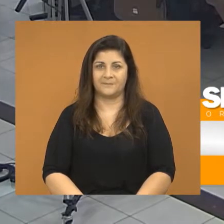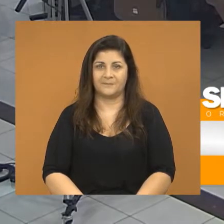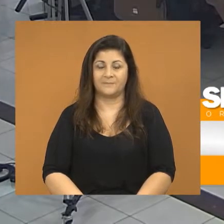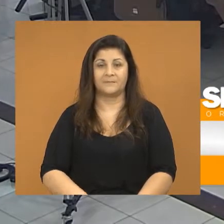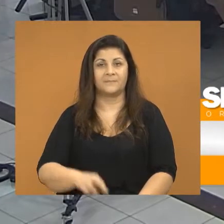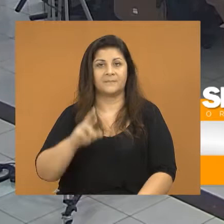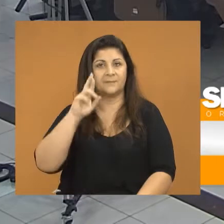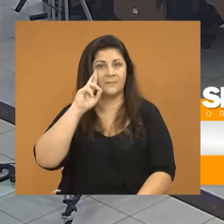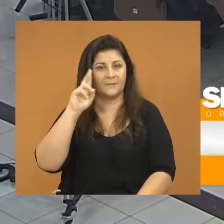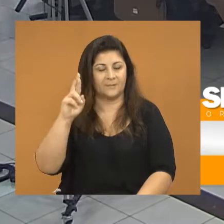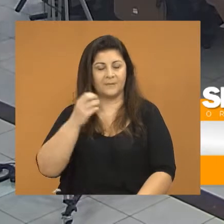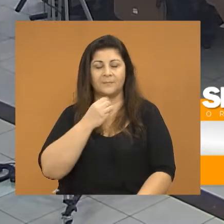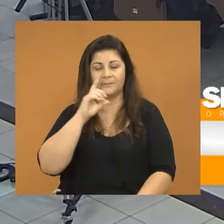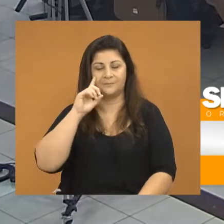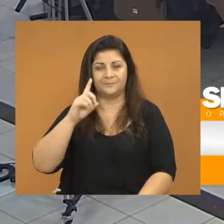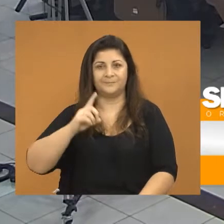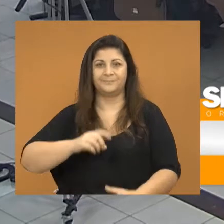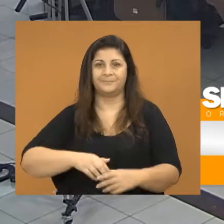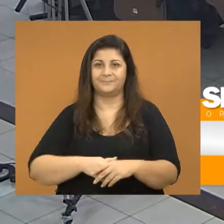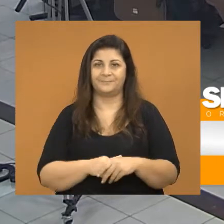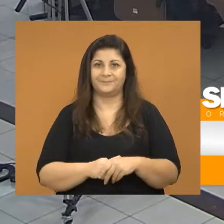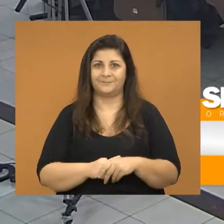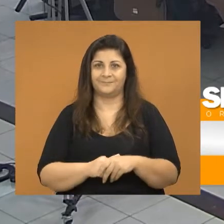Senhoras e senhores, bom dia.